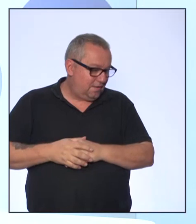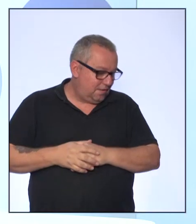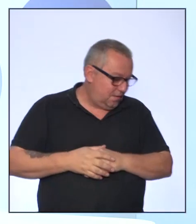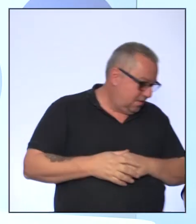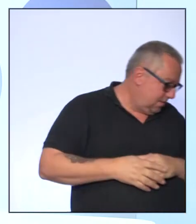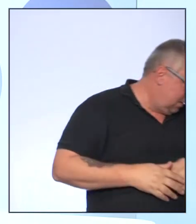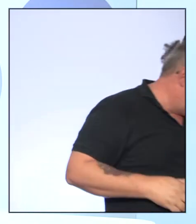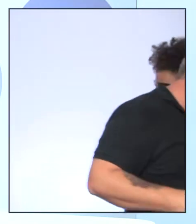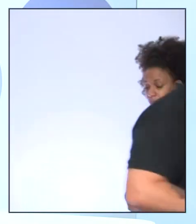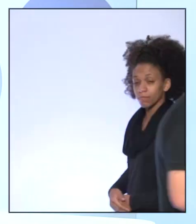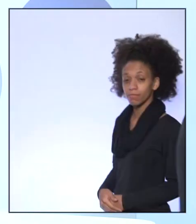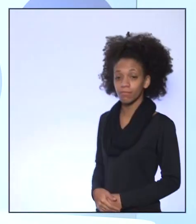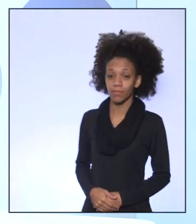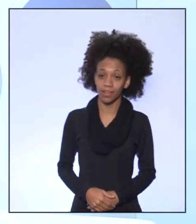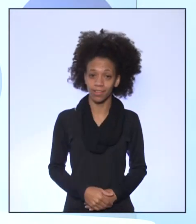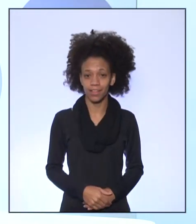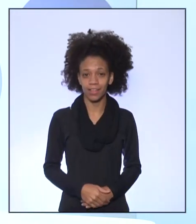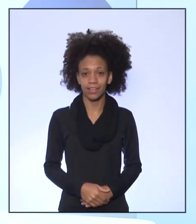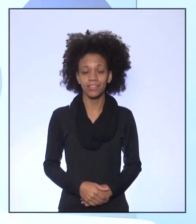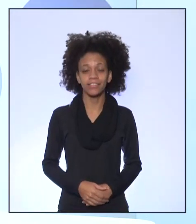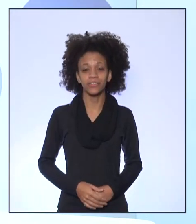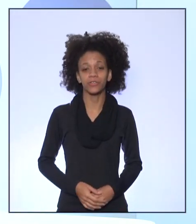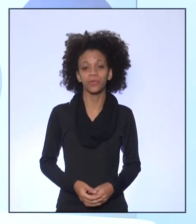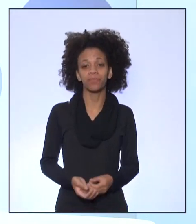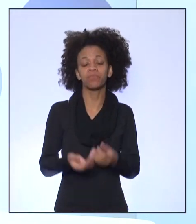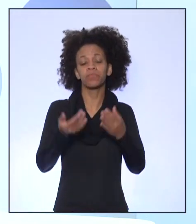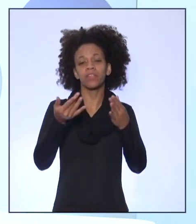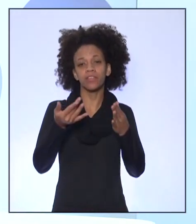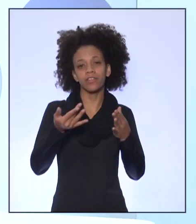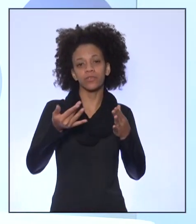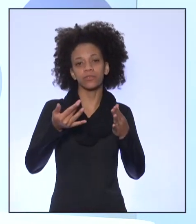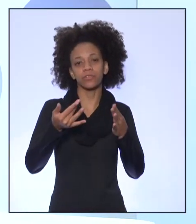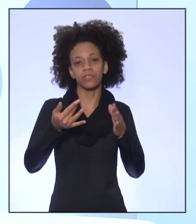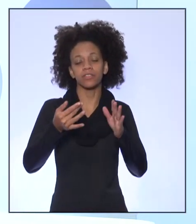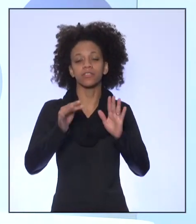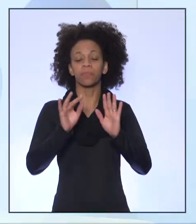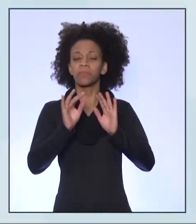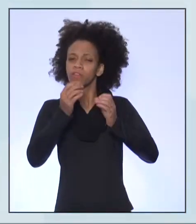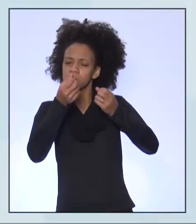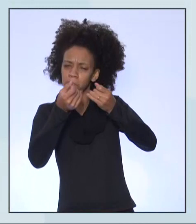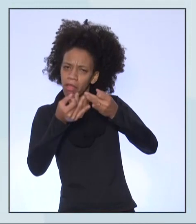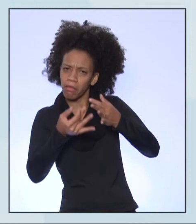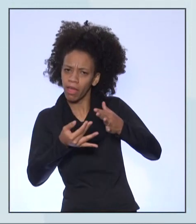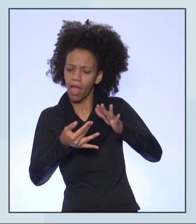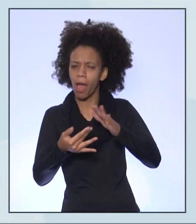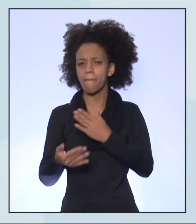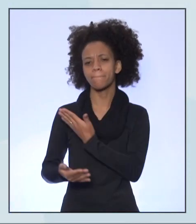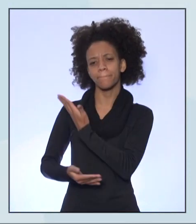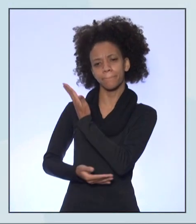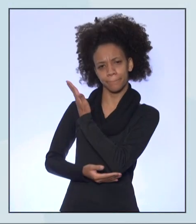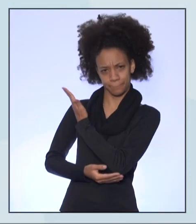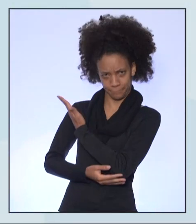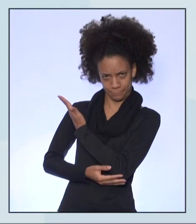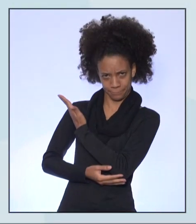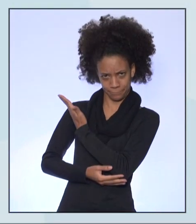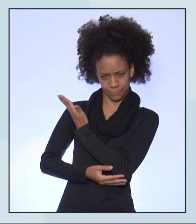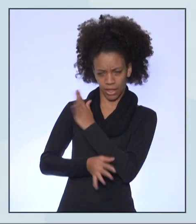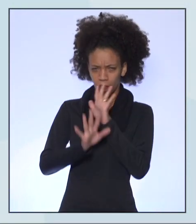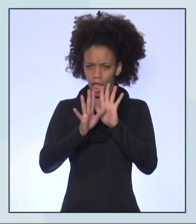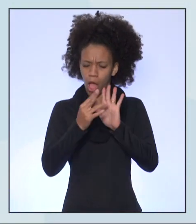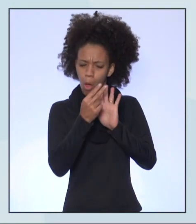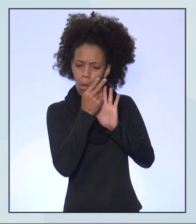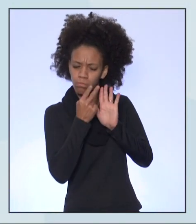para vocês, é mais uma análise de obras de arte. Eu vou colocar na tela. Observe